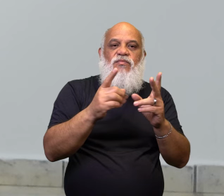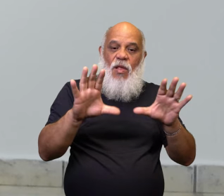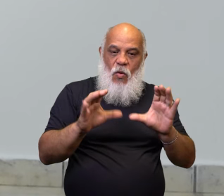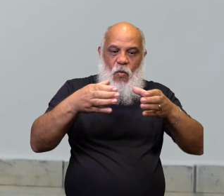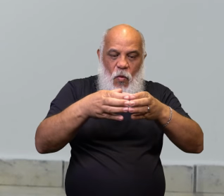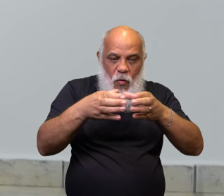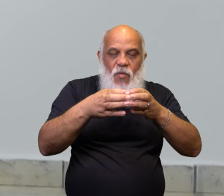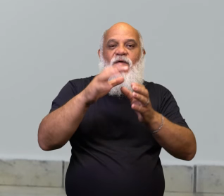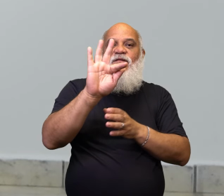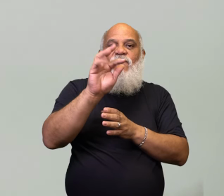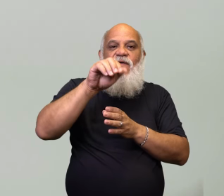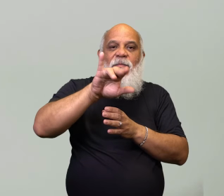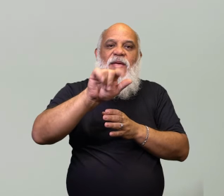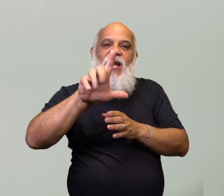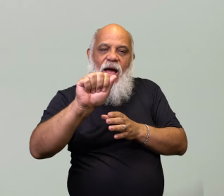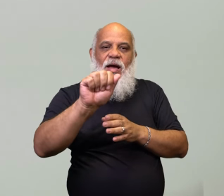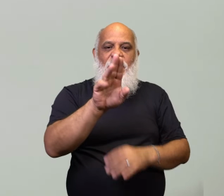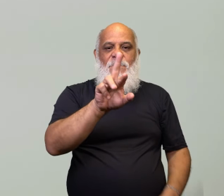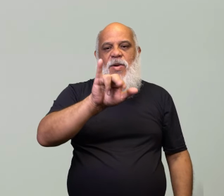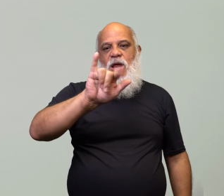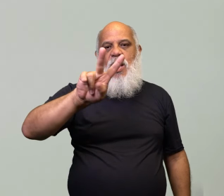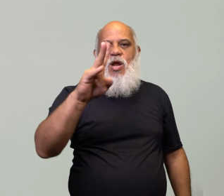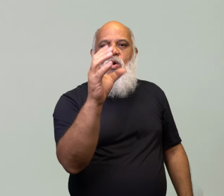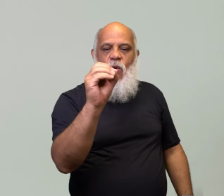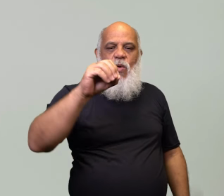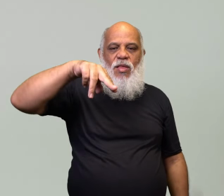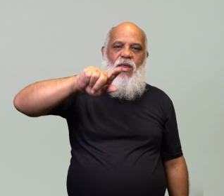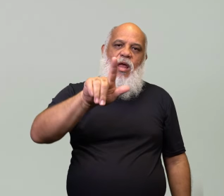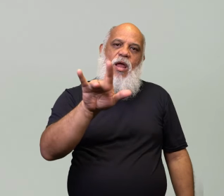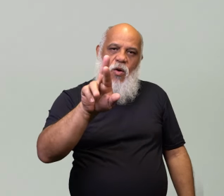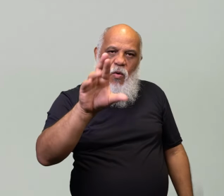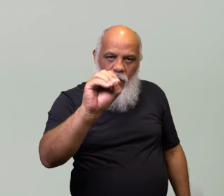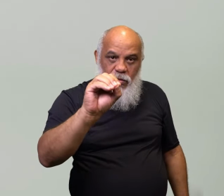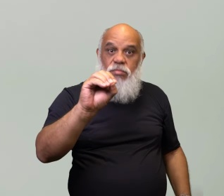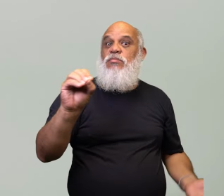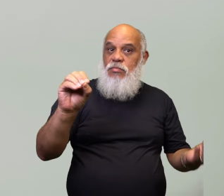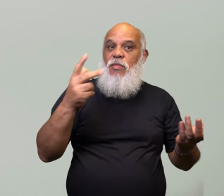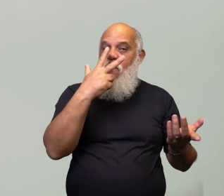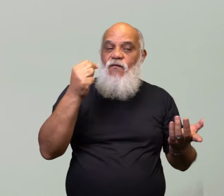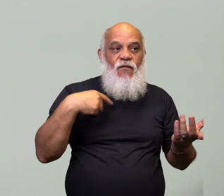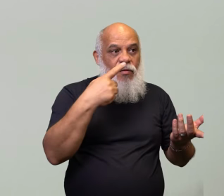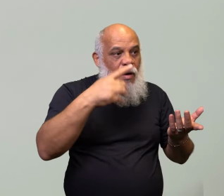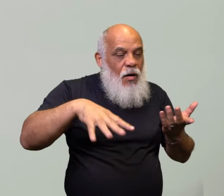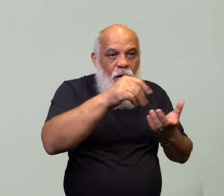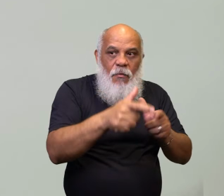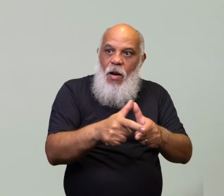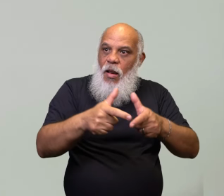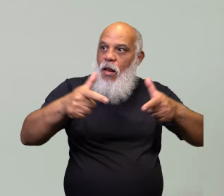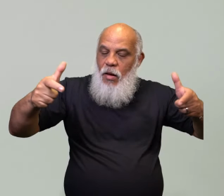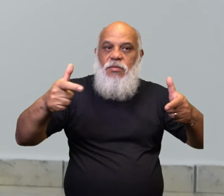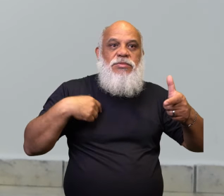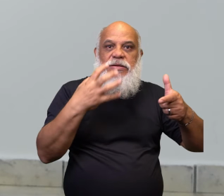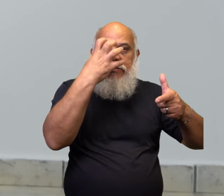pai da família Brinquedo. Dali da família Brinquedo, eu pensei que o negócio estava ficando mais e mais